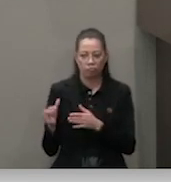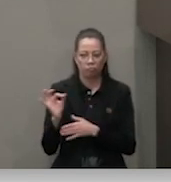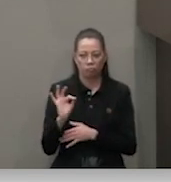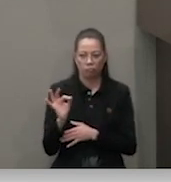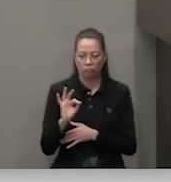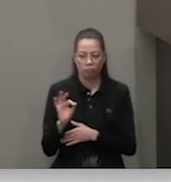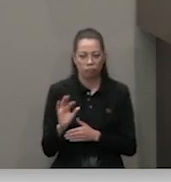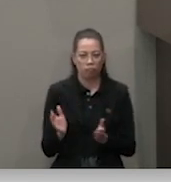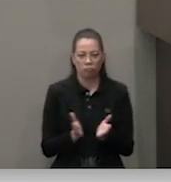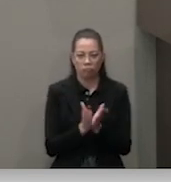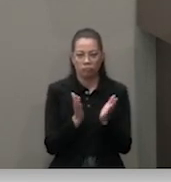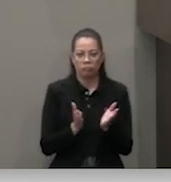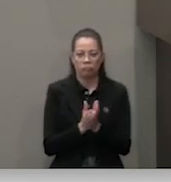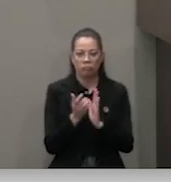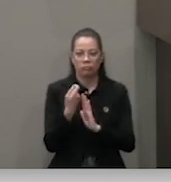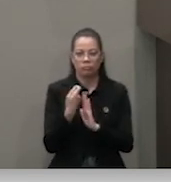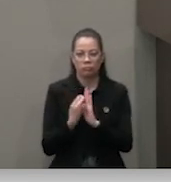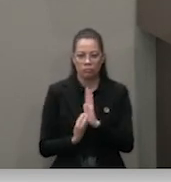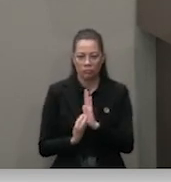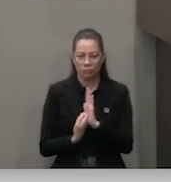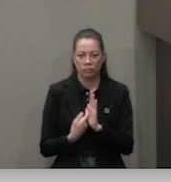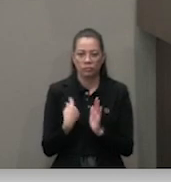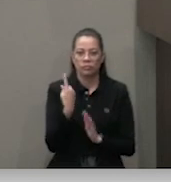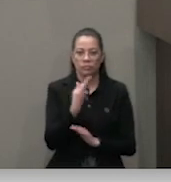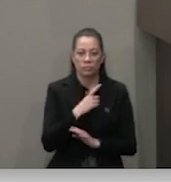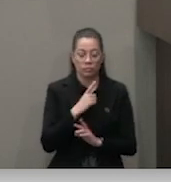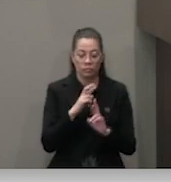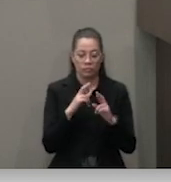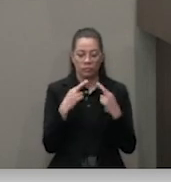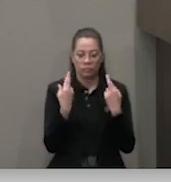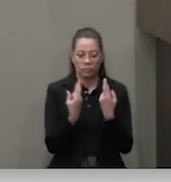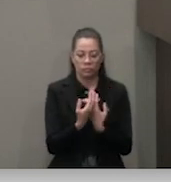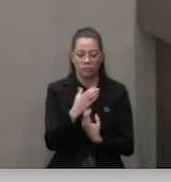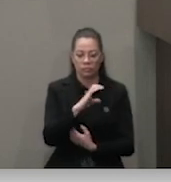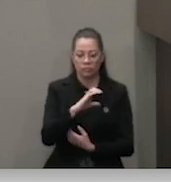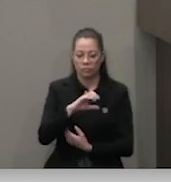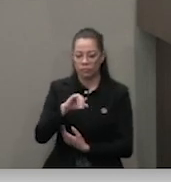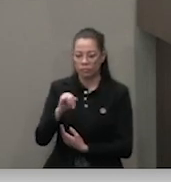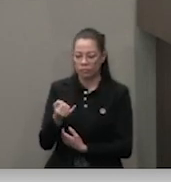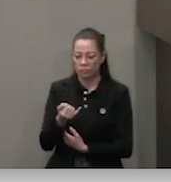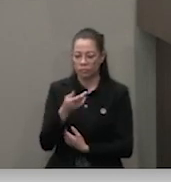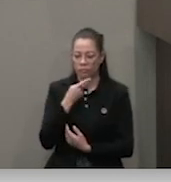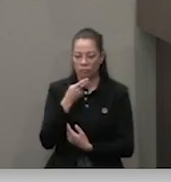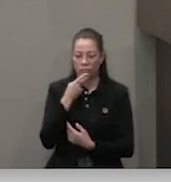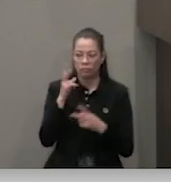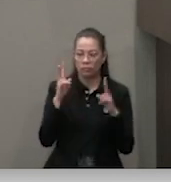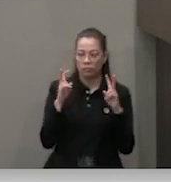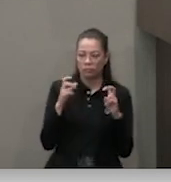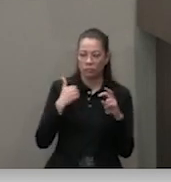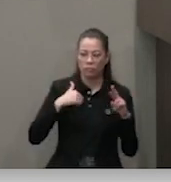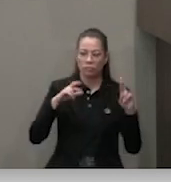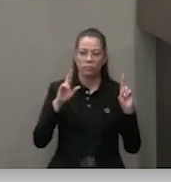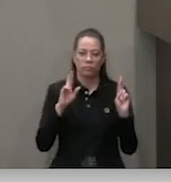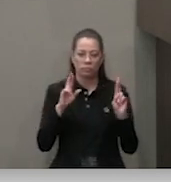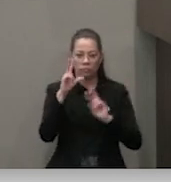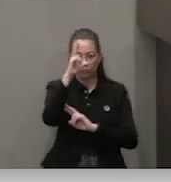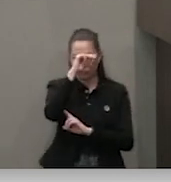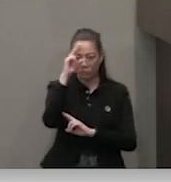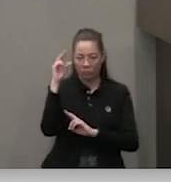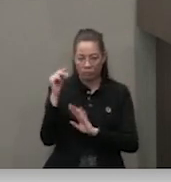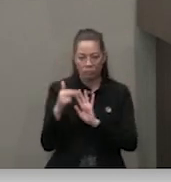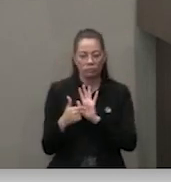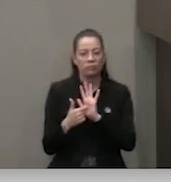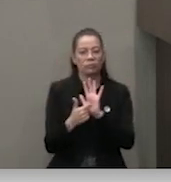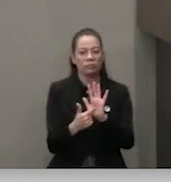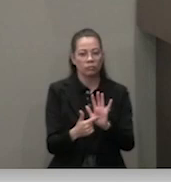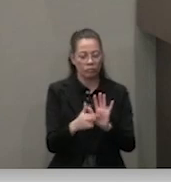precarização do concurso público nós vamos ter uma reunião da ccj voltada a esse tema Espero que o município apresente